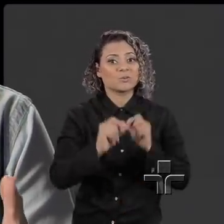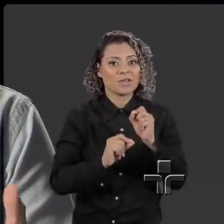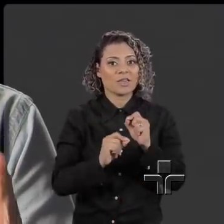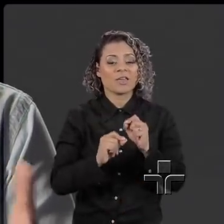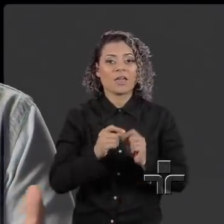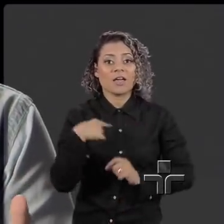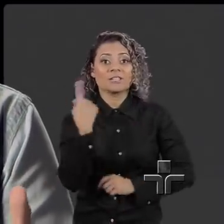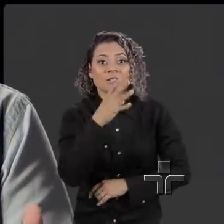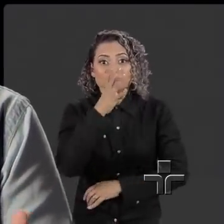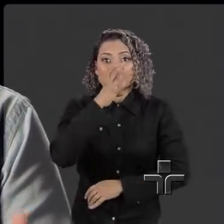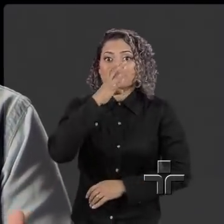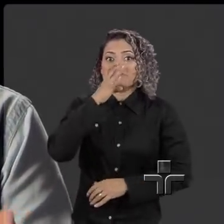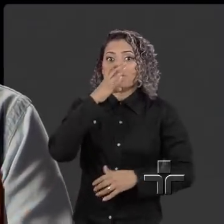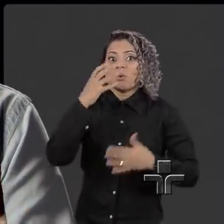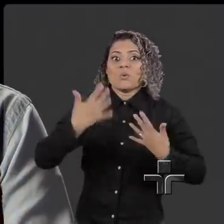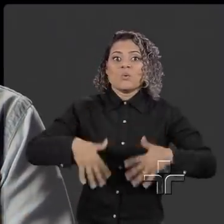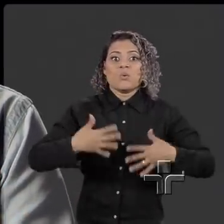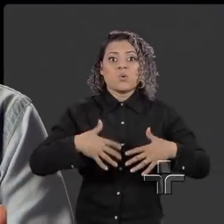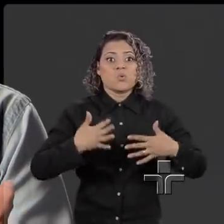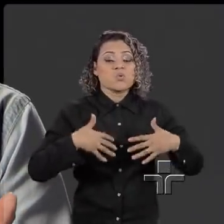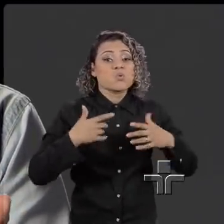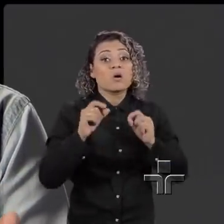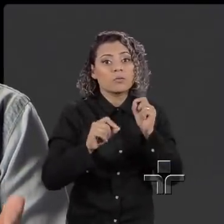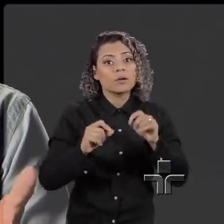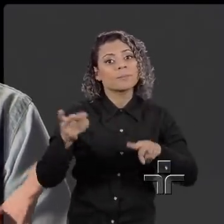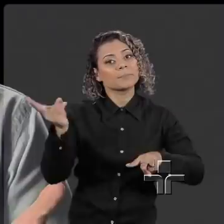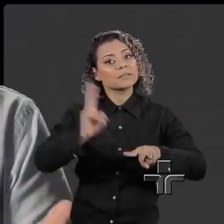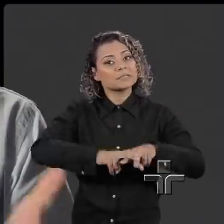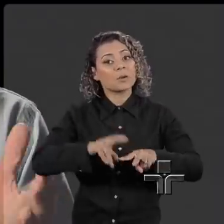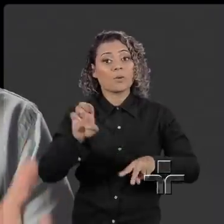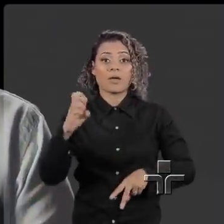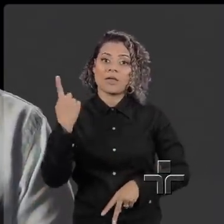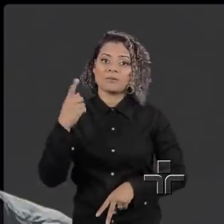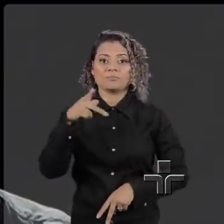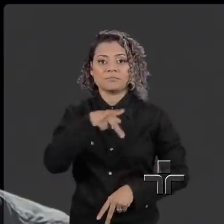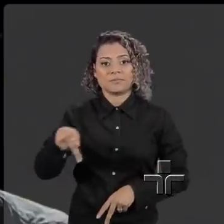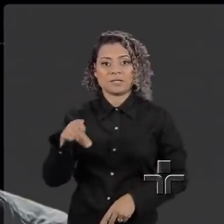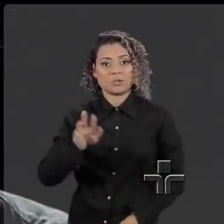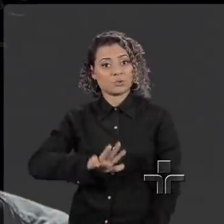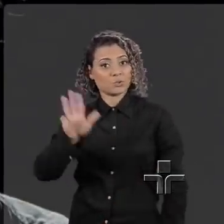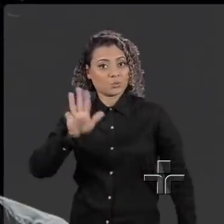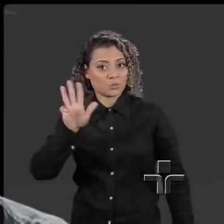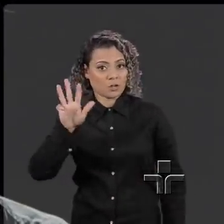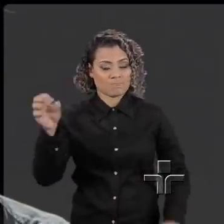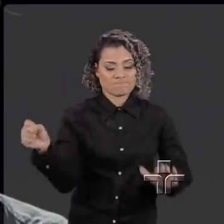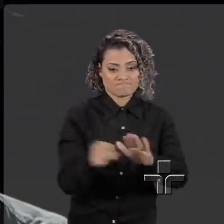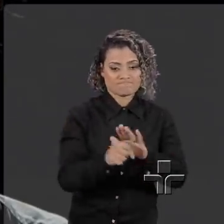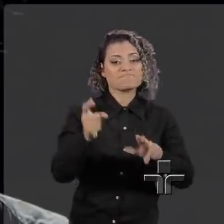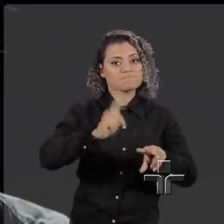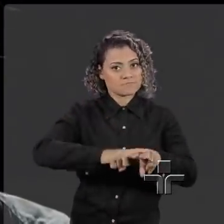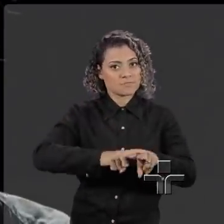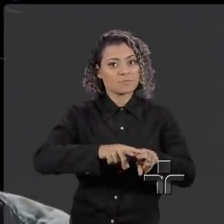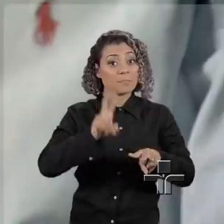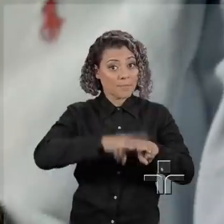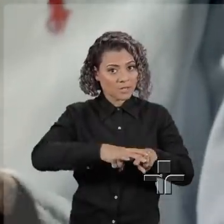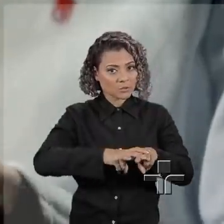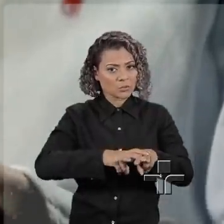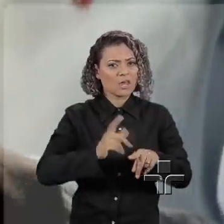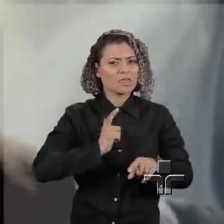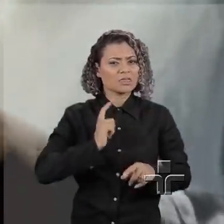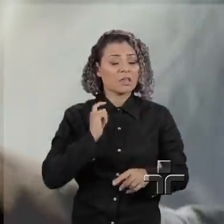gente assistiu, este ano que está se encerrando, a gente assistiu à prisão do ex-presidente Lula, com muito conflito, com